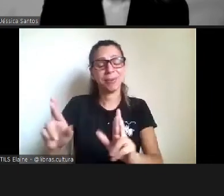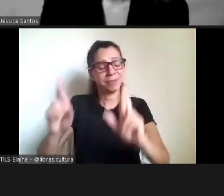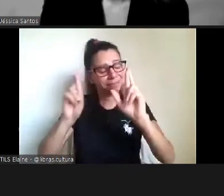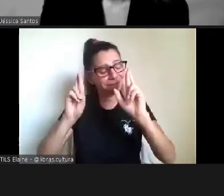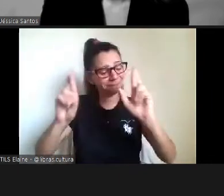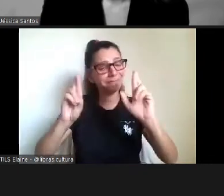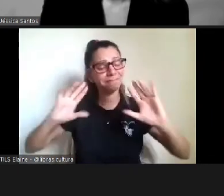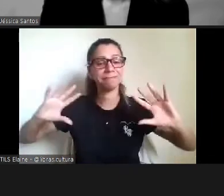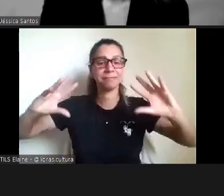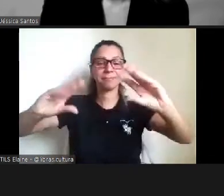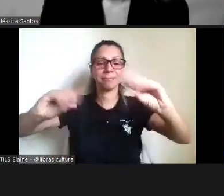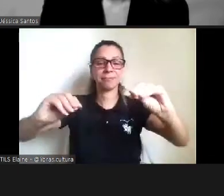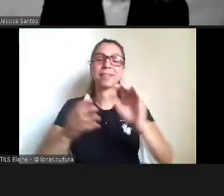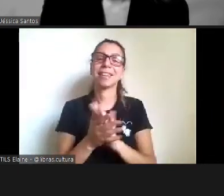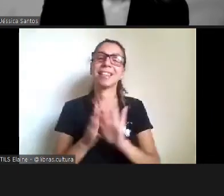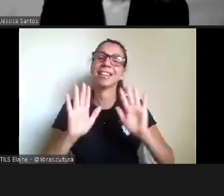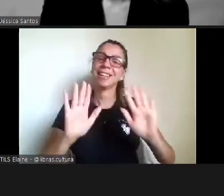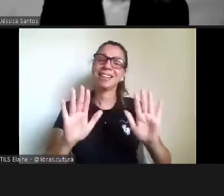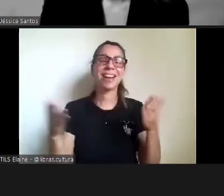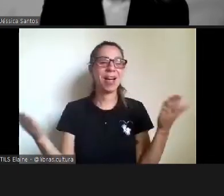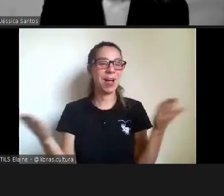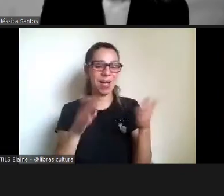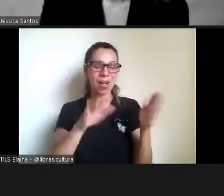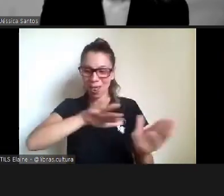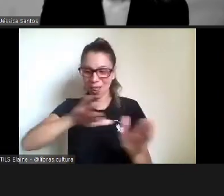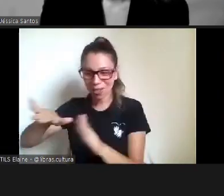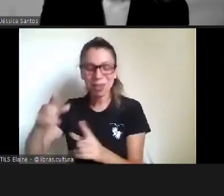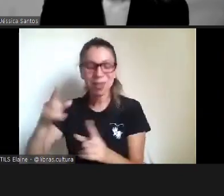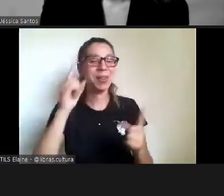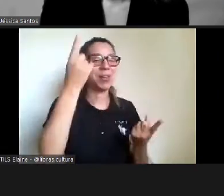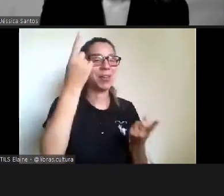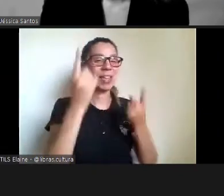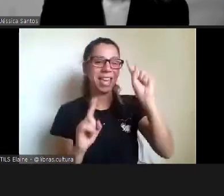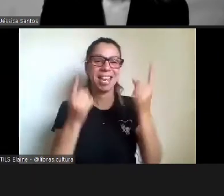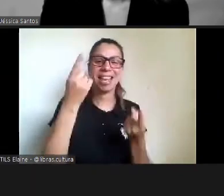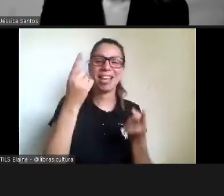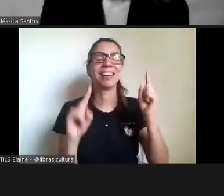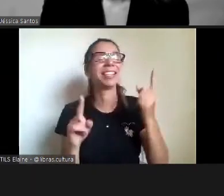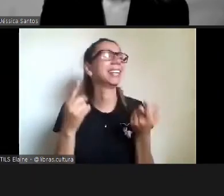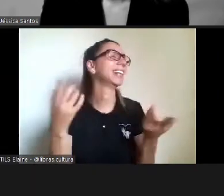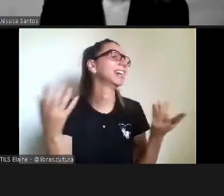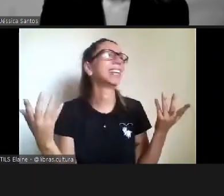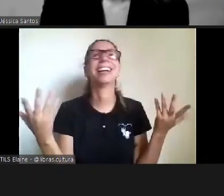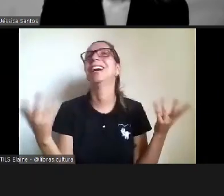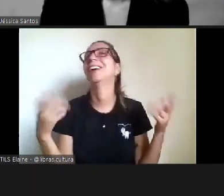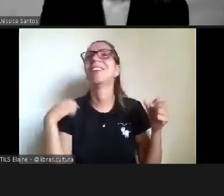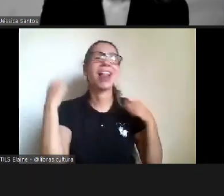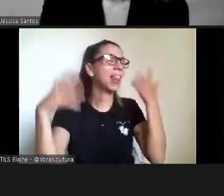né? E sobre o carnaval, que você falou, meu, o carnaval vai ser uma loucura!